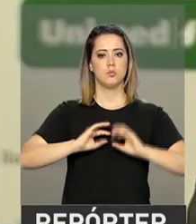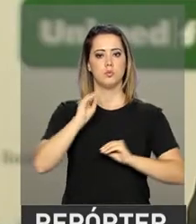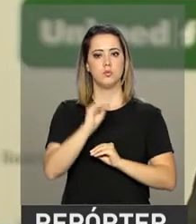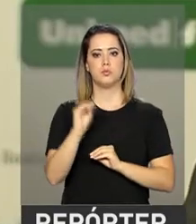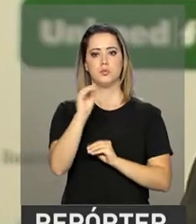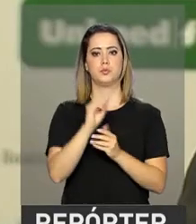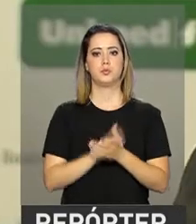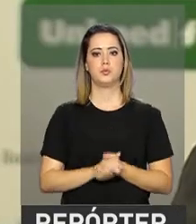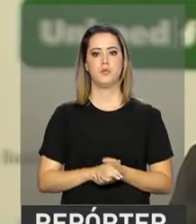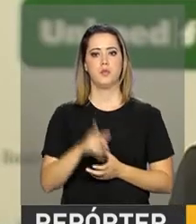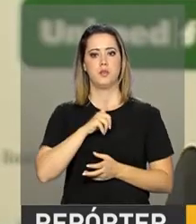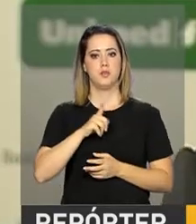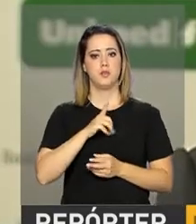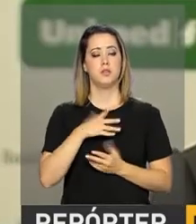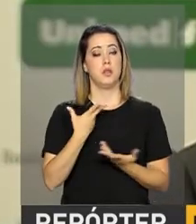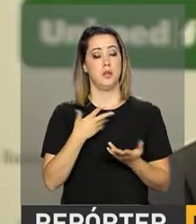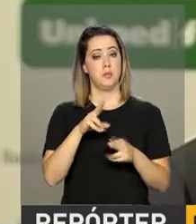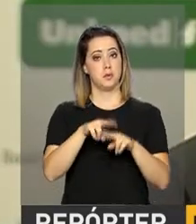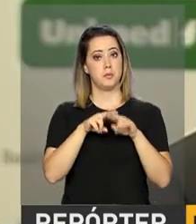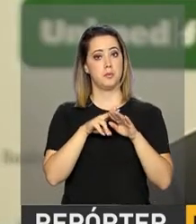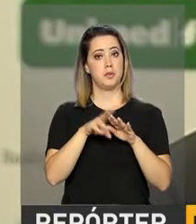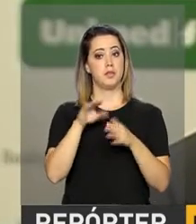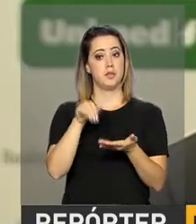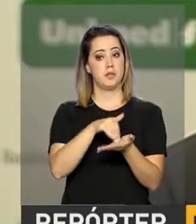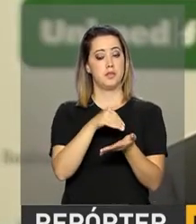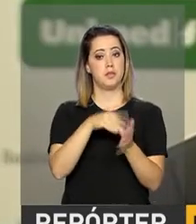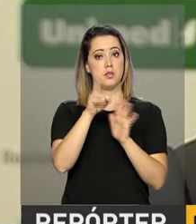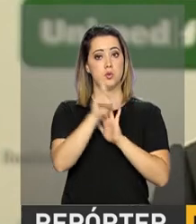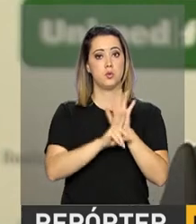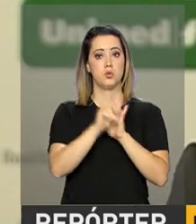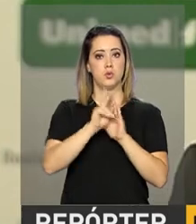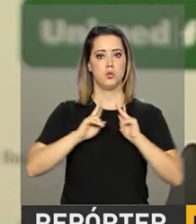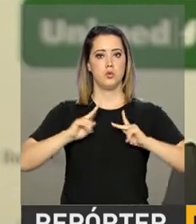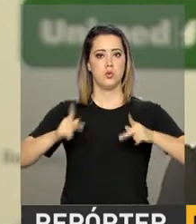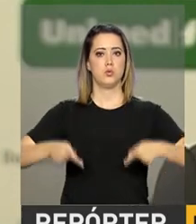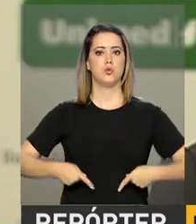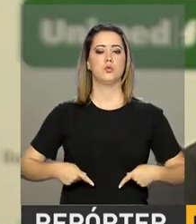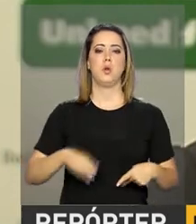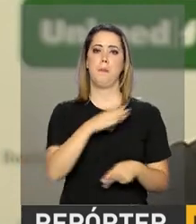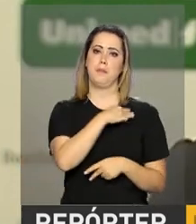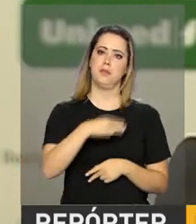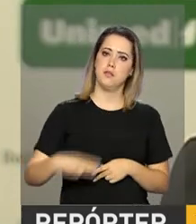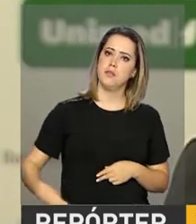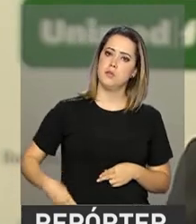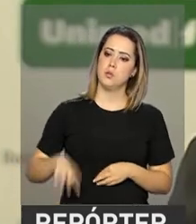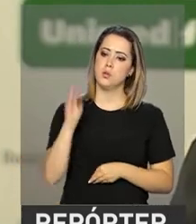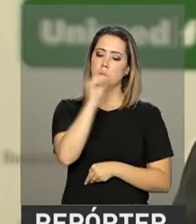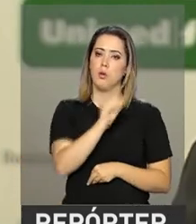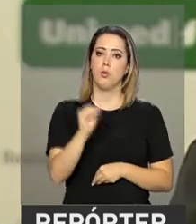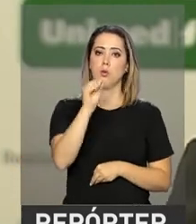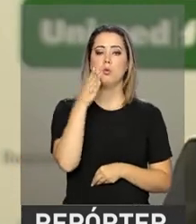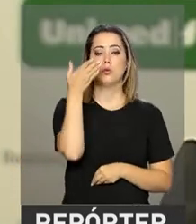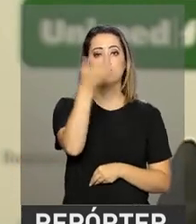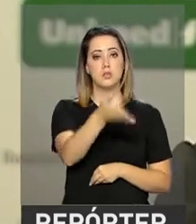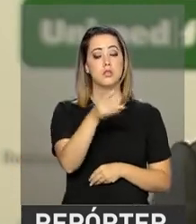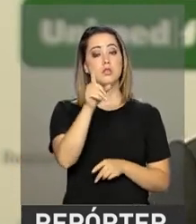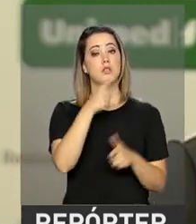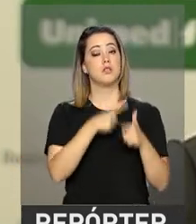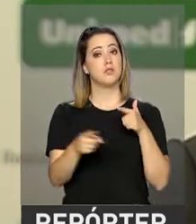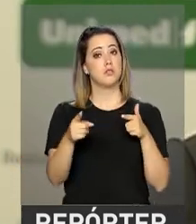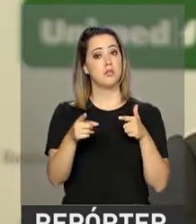temos, pela Secretaria de Direitos Humanos, a nossa ministra Luiz Linda trabalha muito nessa questão de